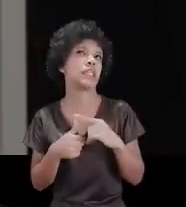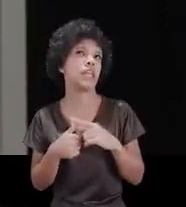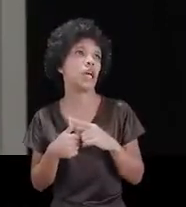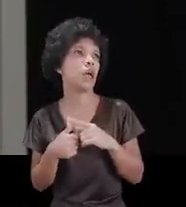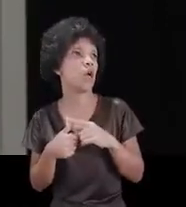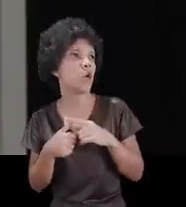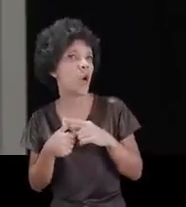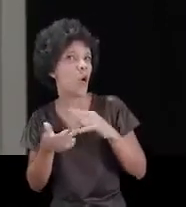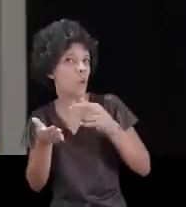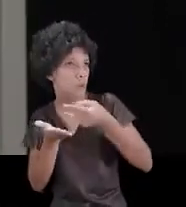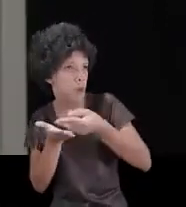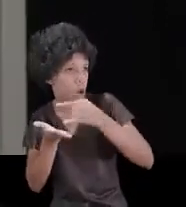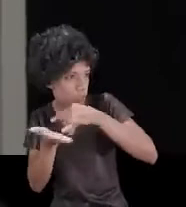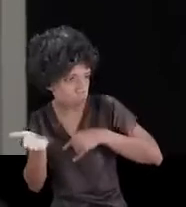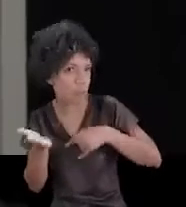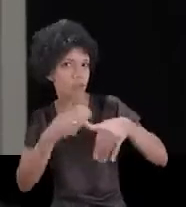comprovante de residência